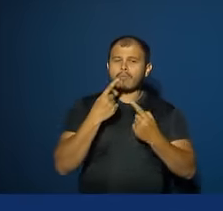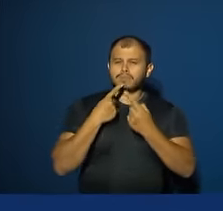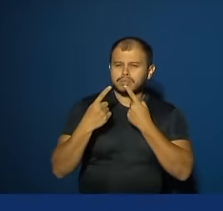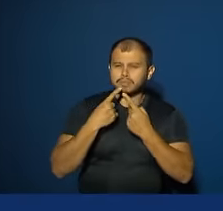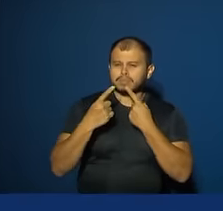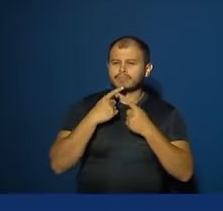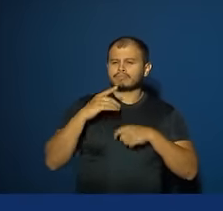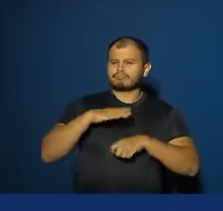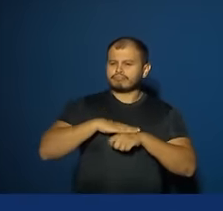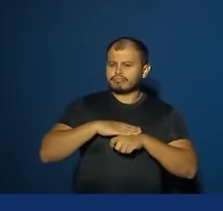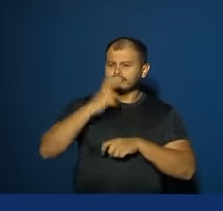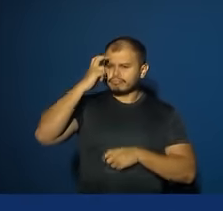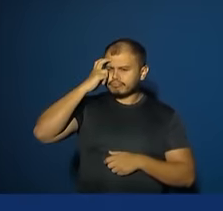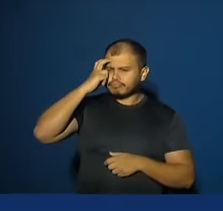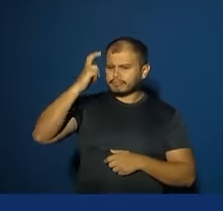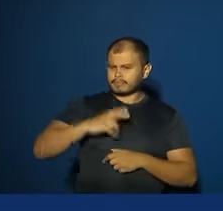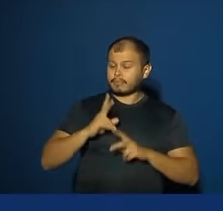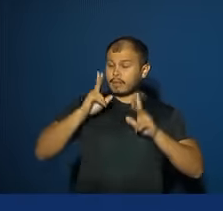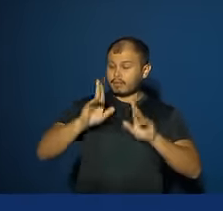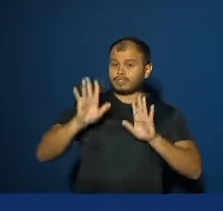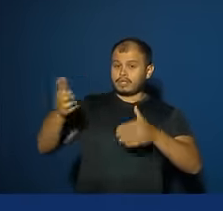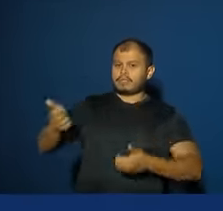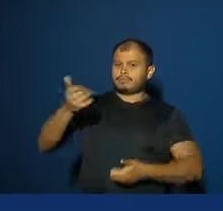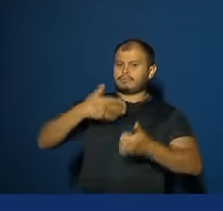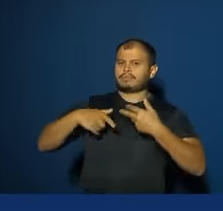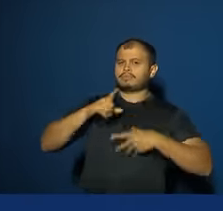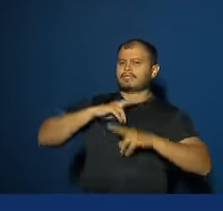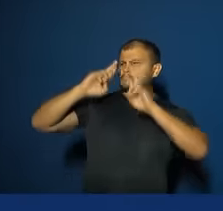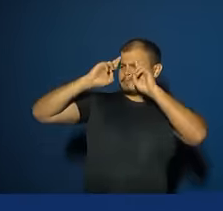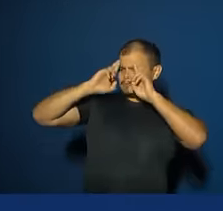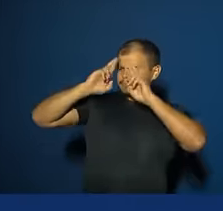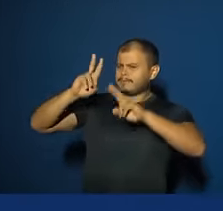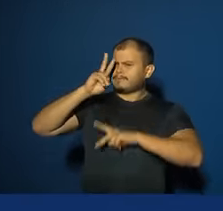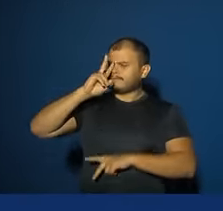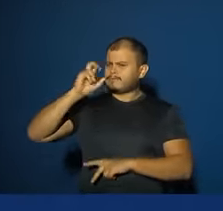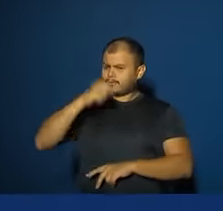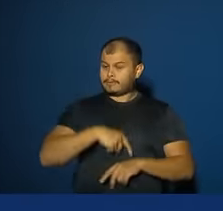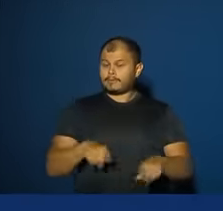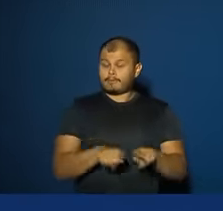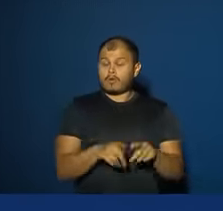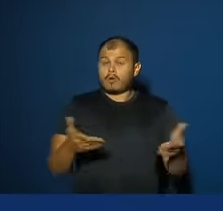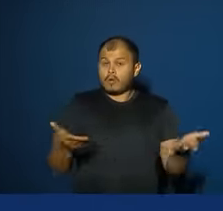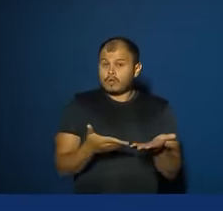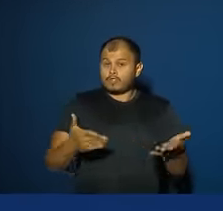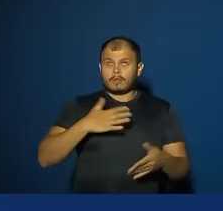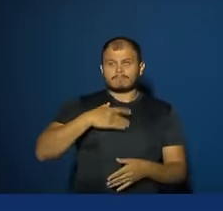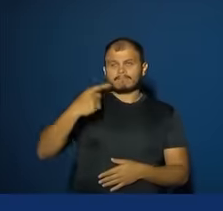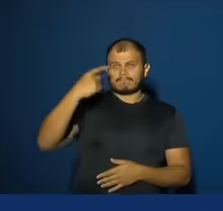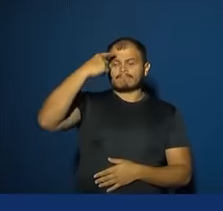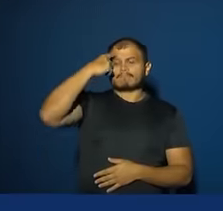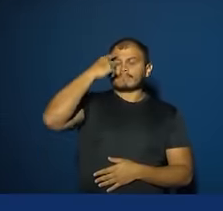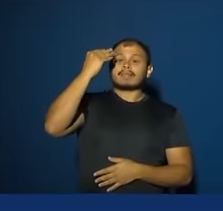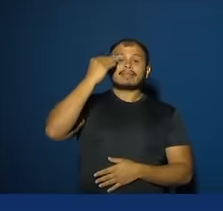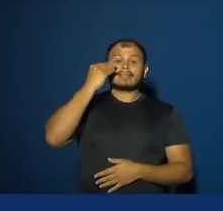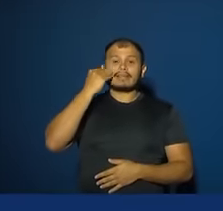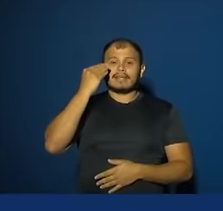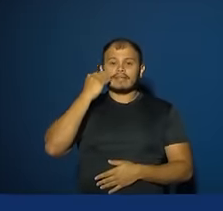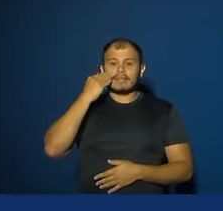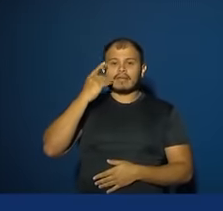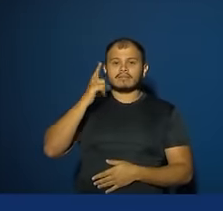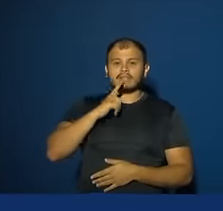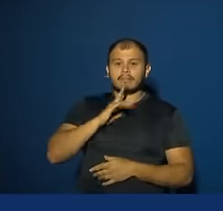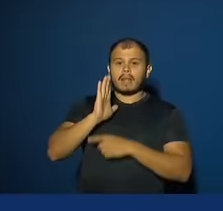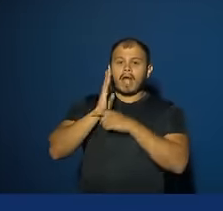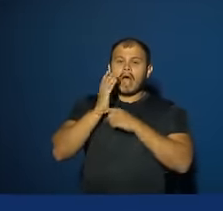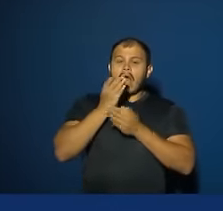eh tem como você me acabou de dizer um enorme respeito e a minha ideia aqui é é tentar extrair de você em